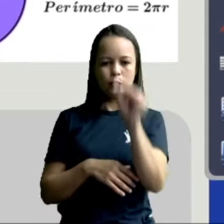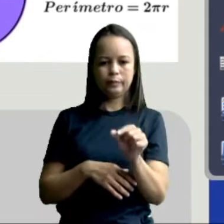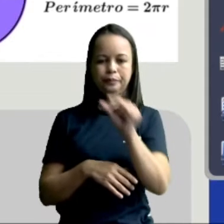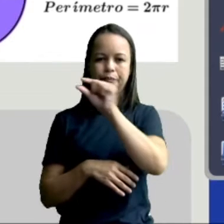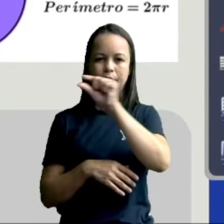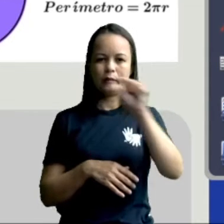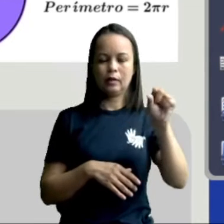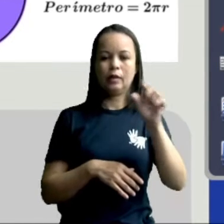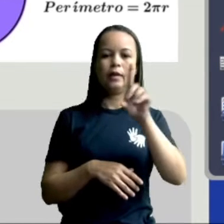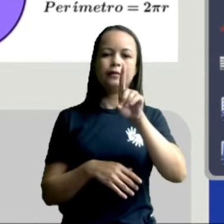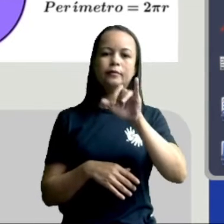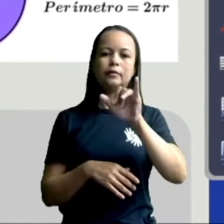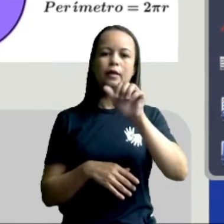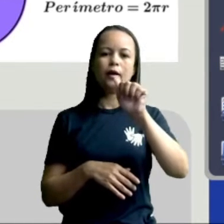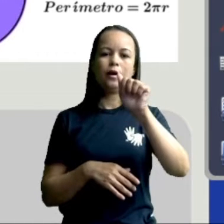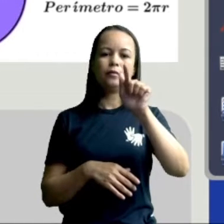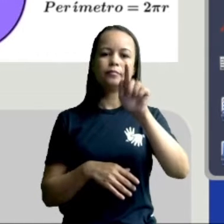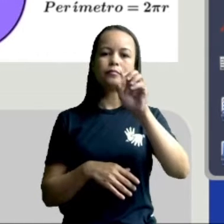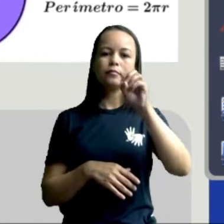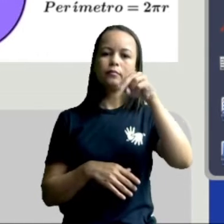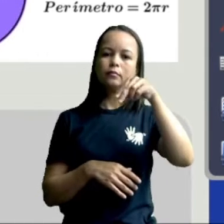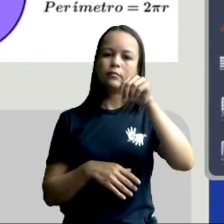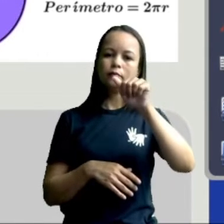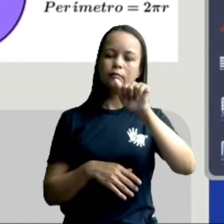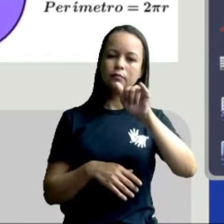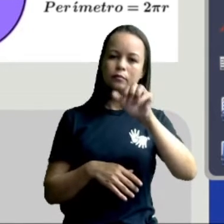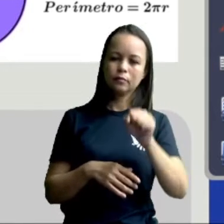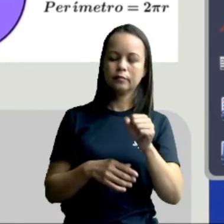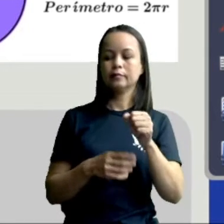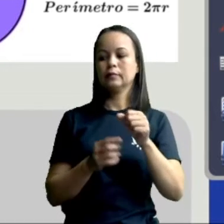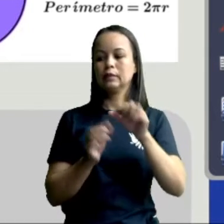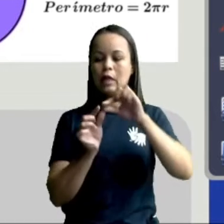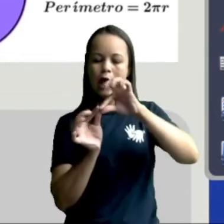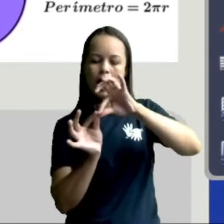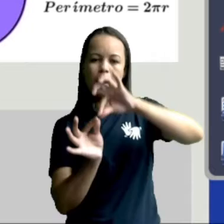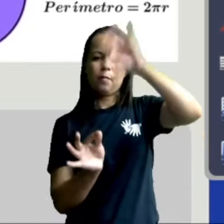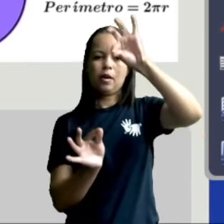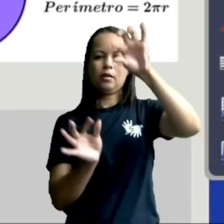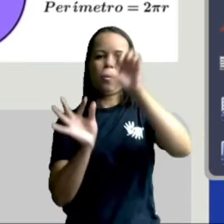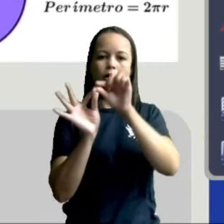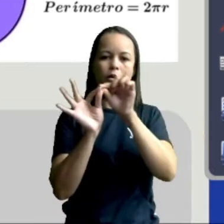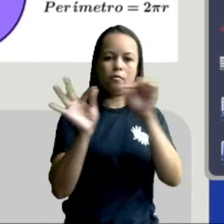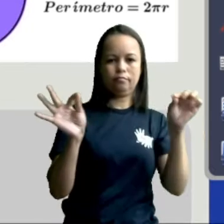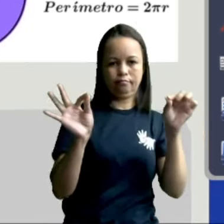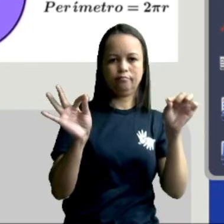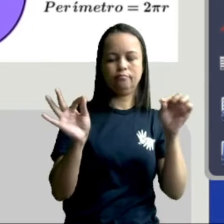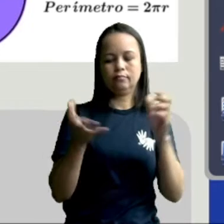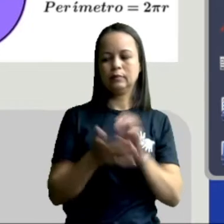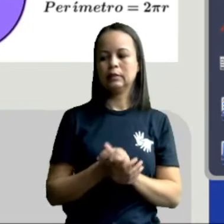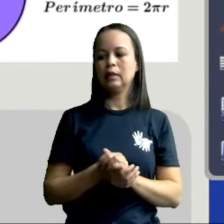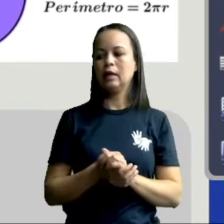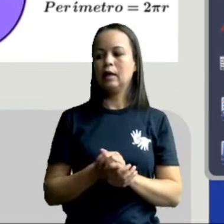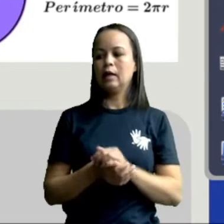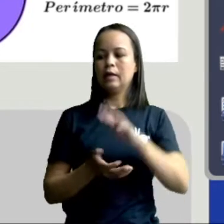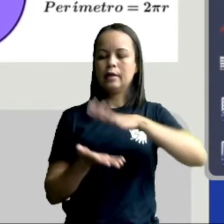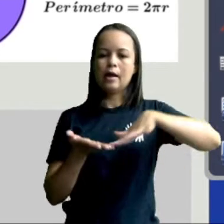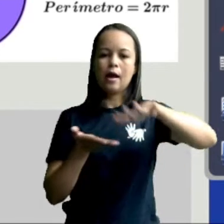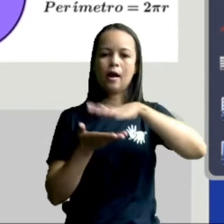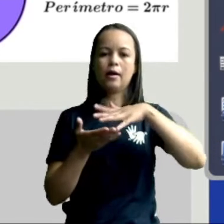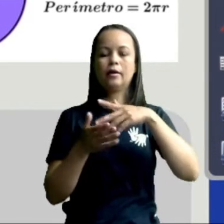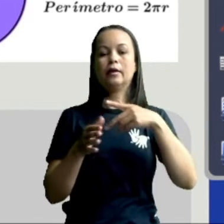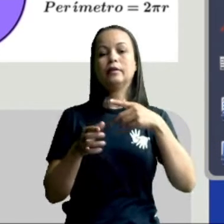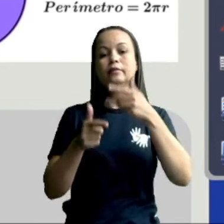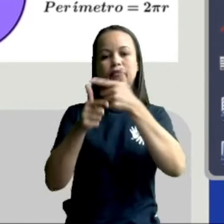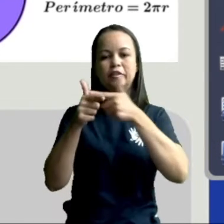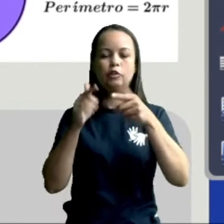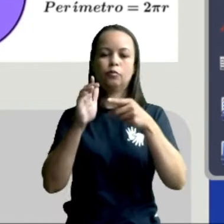losango. A gente chama de diagonais. A diagonal maior, que ela é mais longa, e a diagonal menor. E a área é o produto dessas diagonais dividido